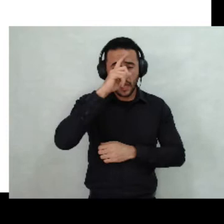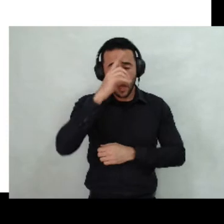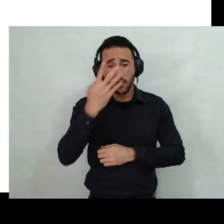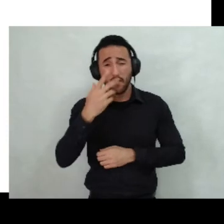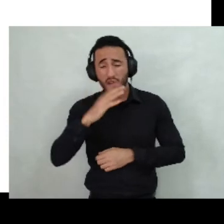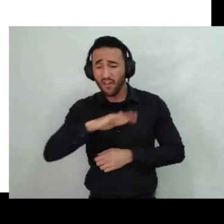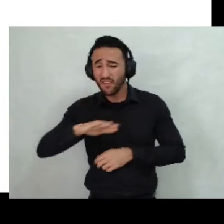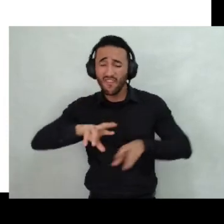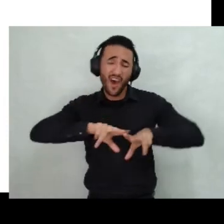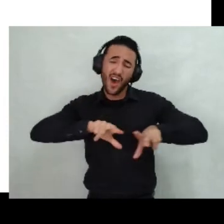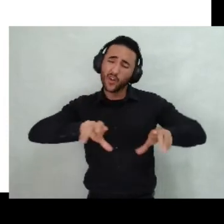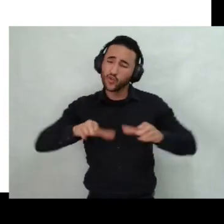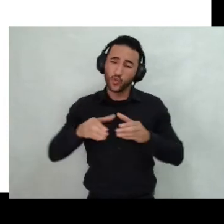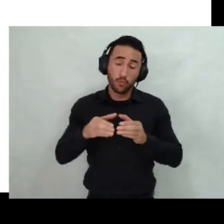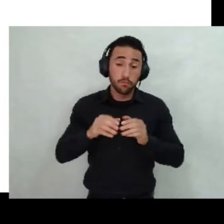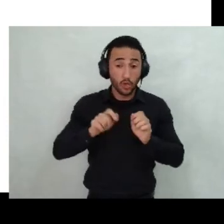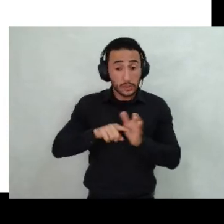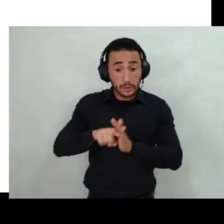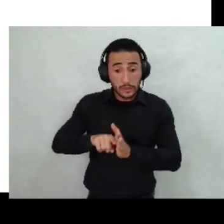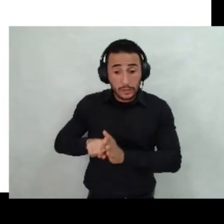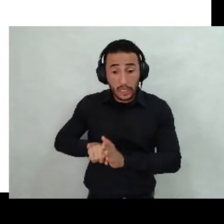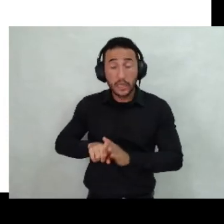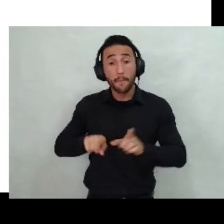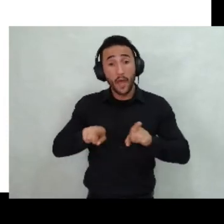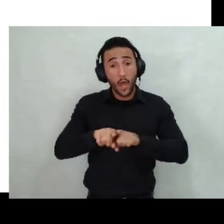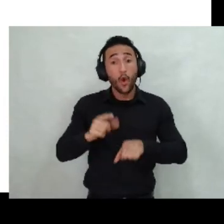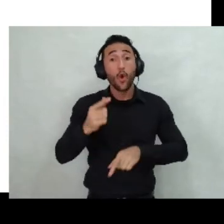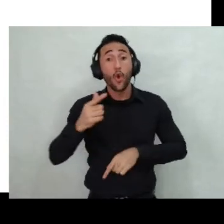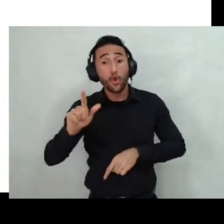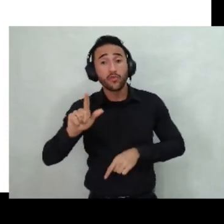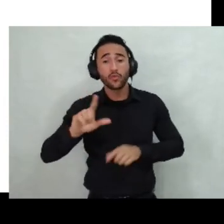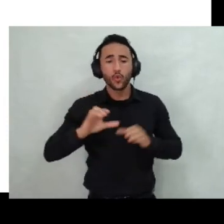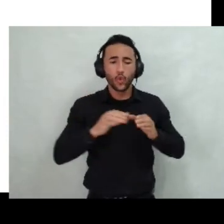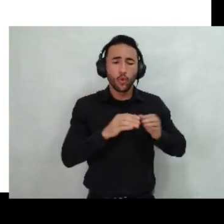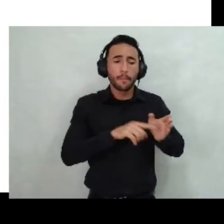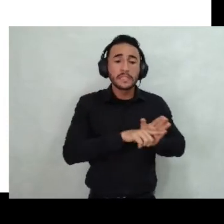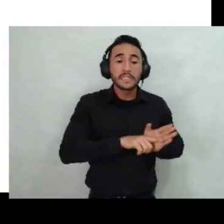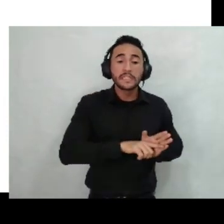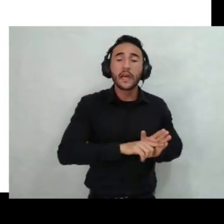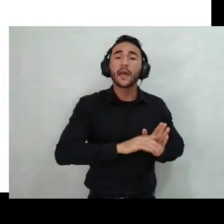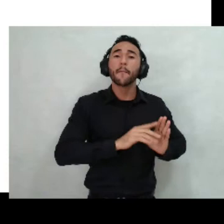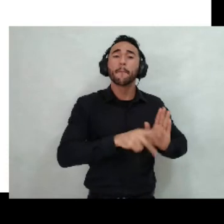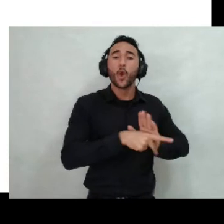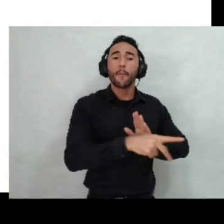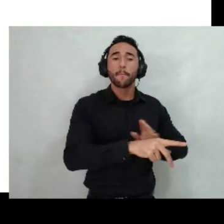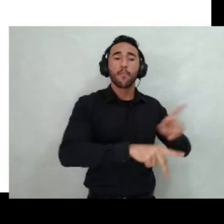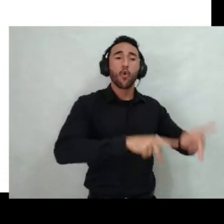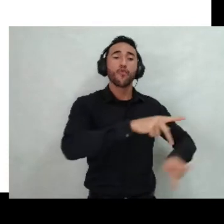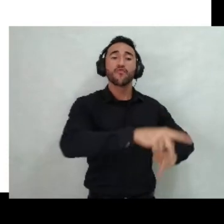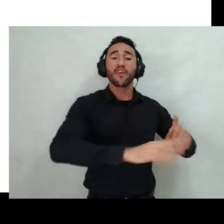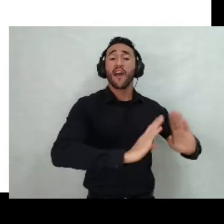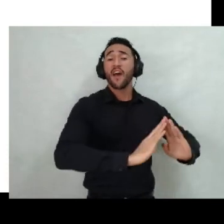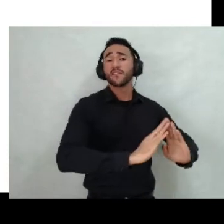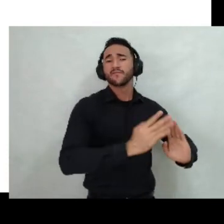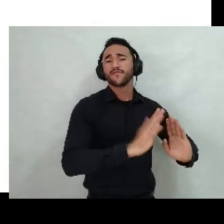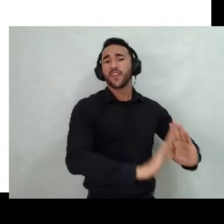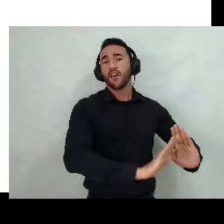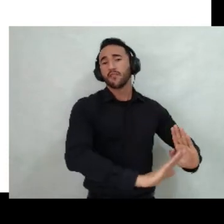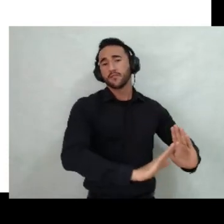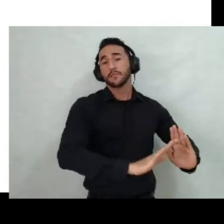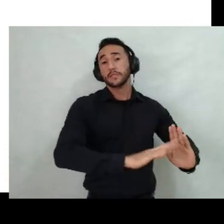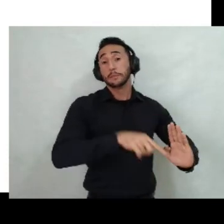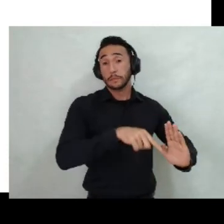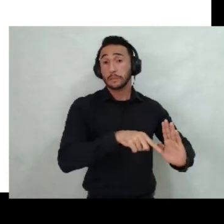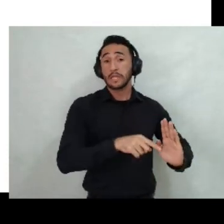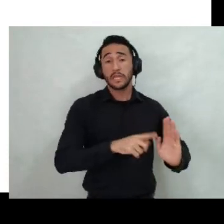sentido, inquéritos domiciliares, eu vou mostrar um exemplo que a gente vem desenvolvendo, aliás, nós estamos fazendo 2 estudos nesse sentido, e estudos